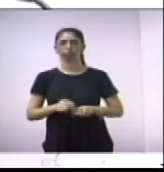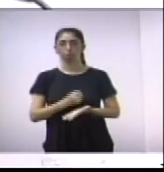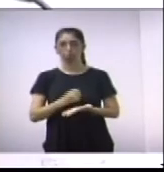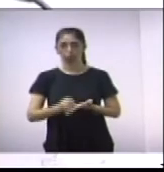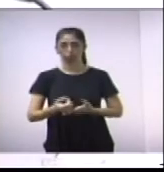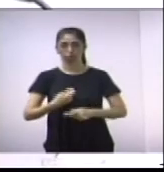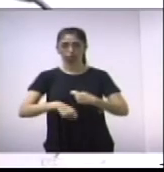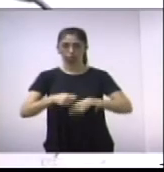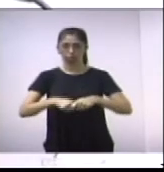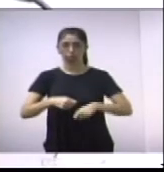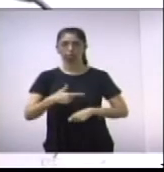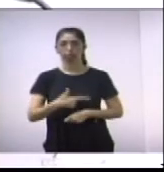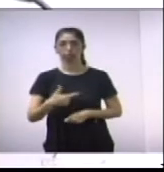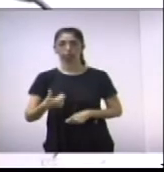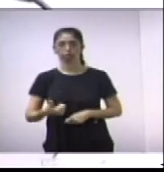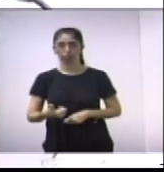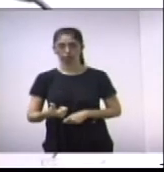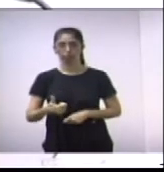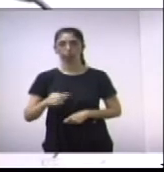protocolo administrativo número